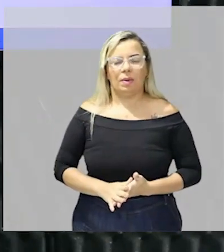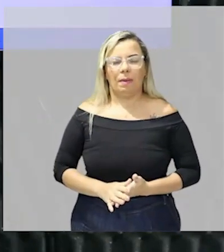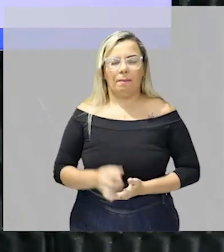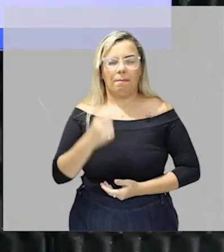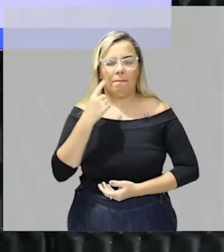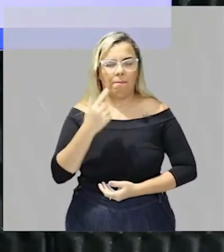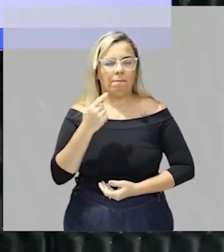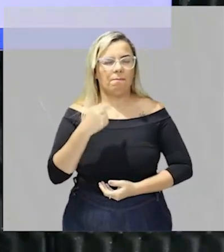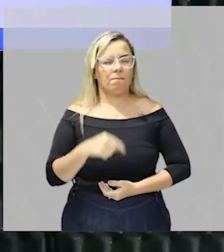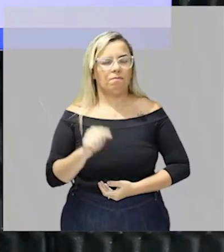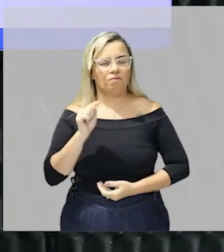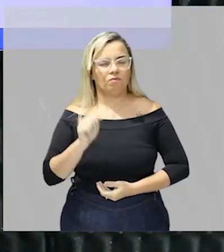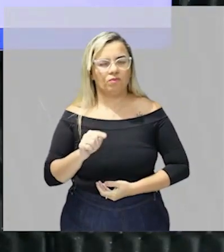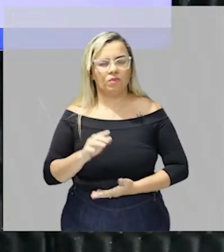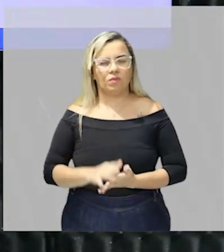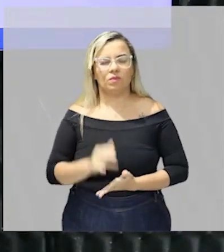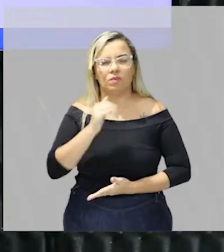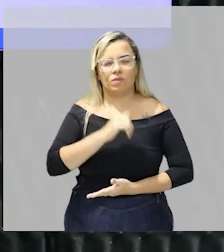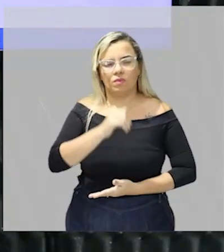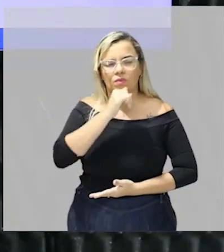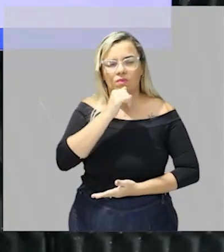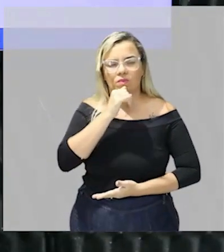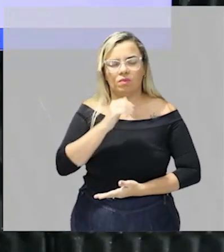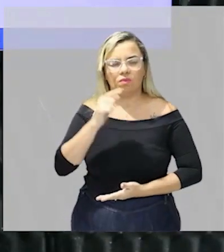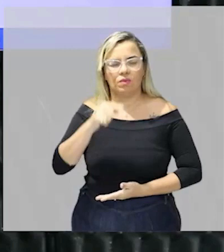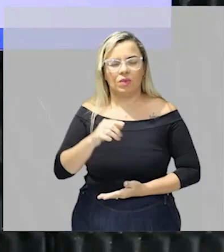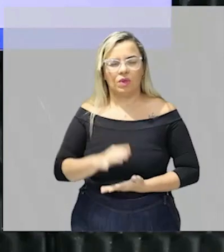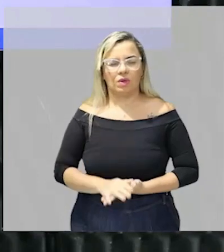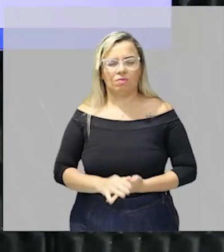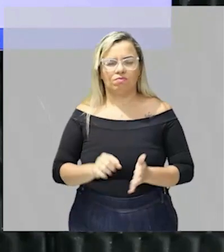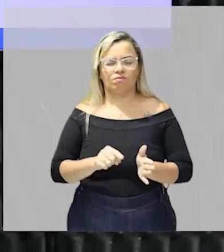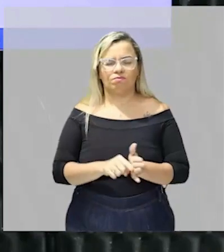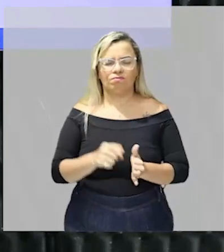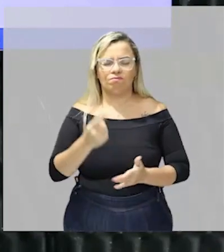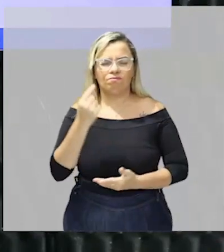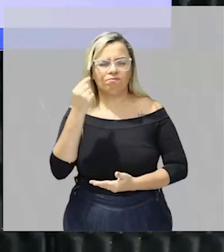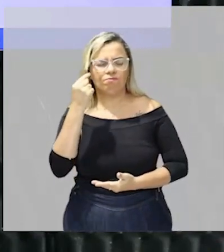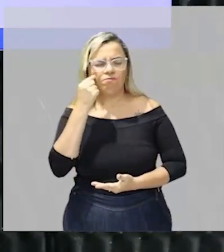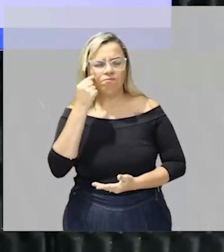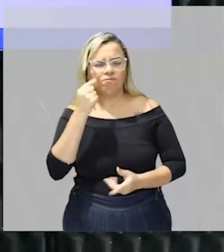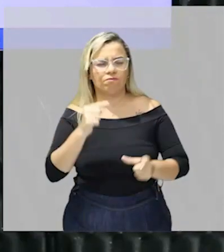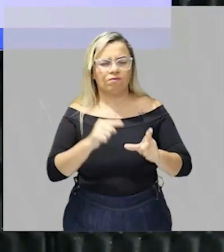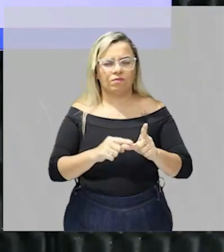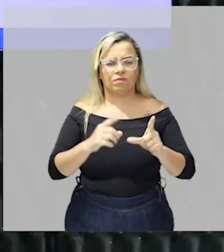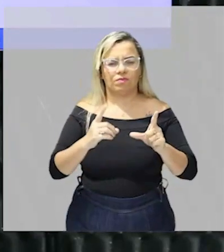você, por exemplo, ficaria em dúvida na letra D. Mas, Jereba, tu não falou da questão